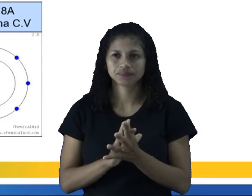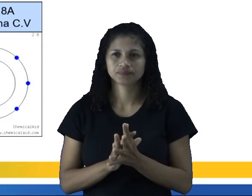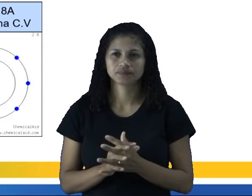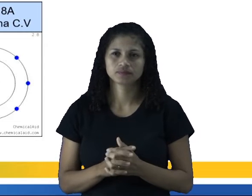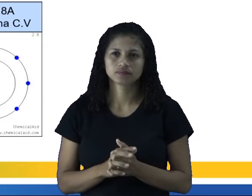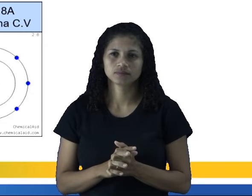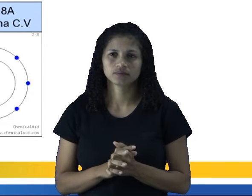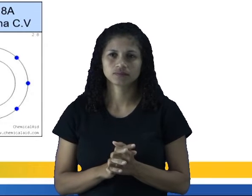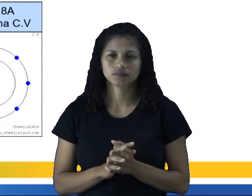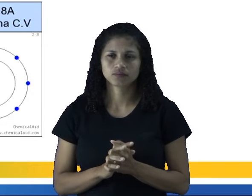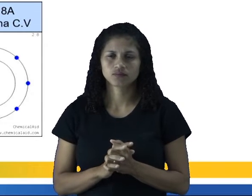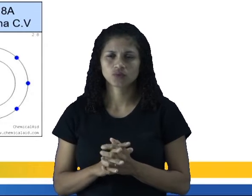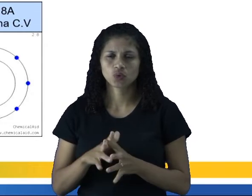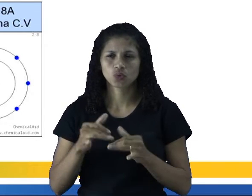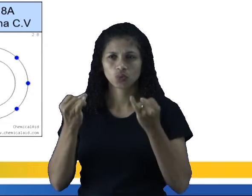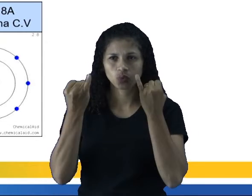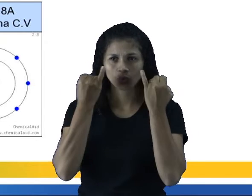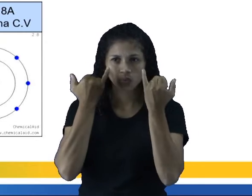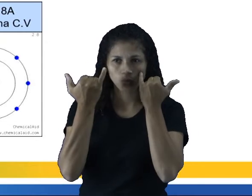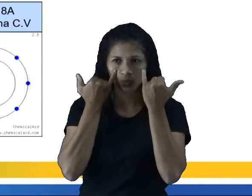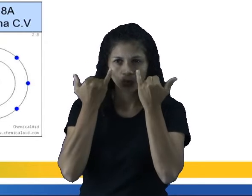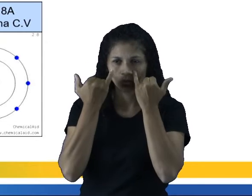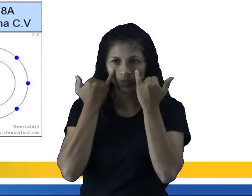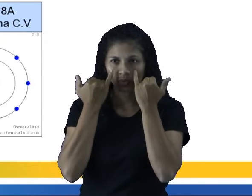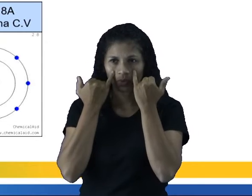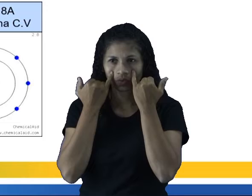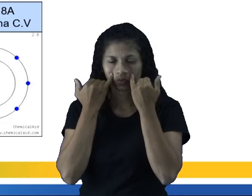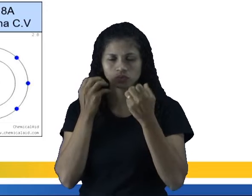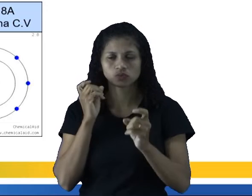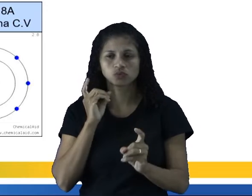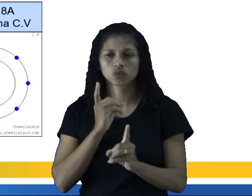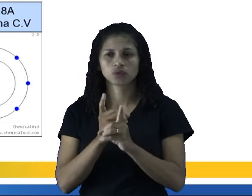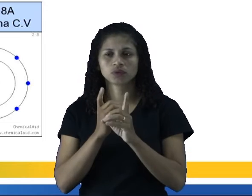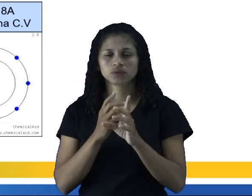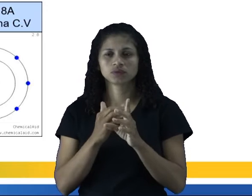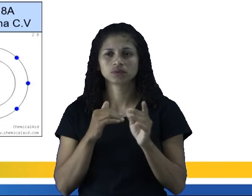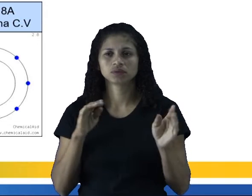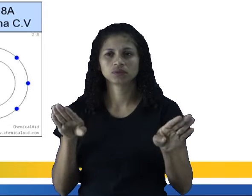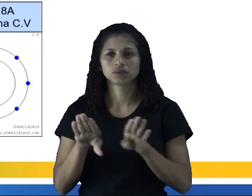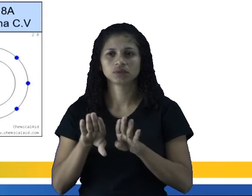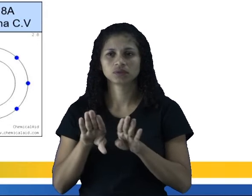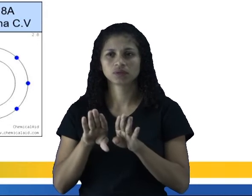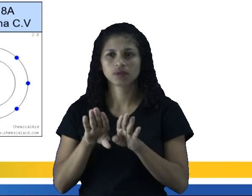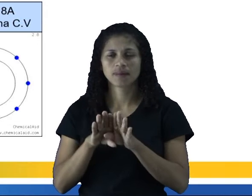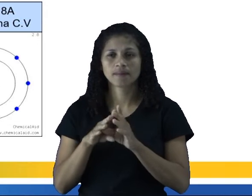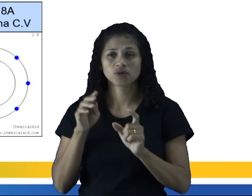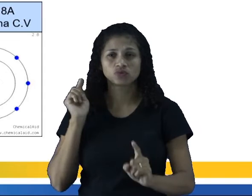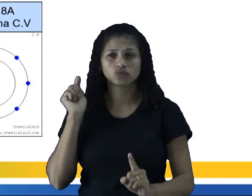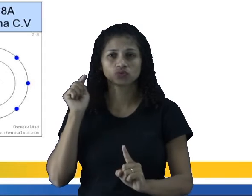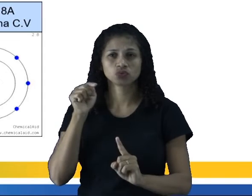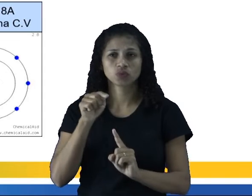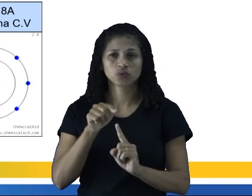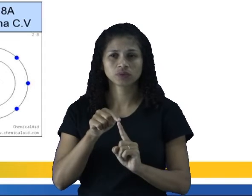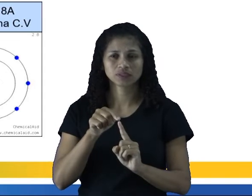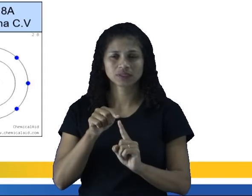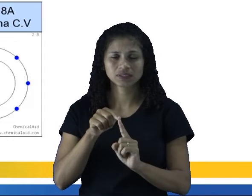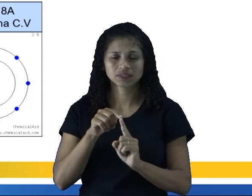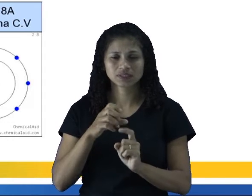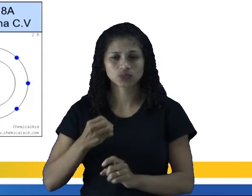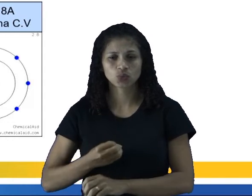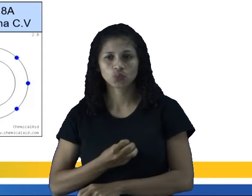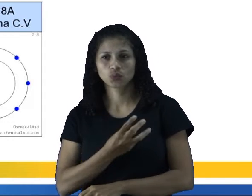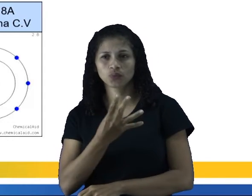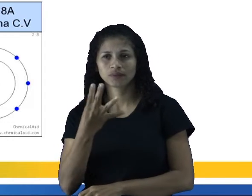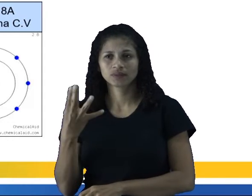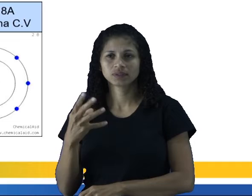Uma das informações que a gente também consegue adquirir a respeito da família é o quê? É a definição da quantidade de elétrons